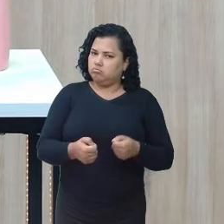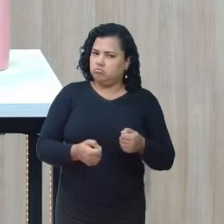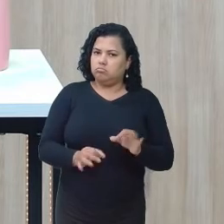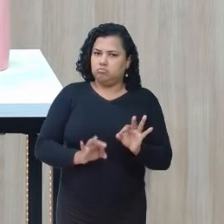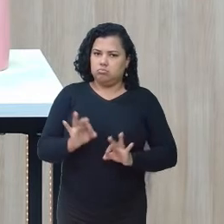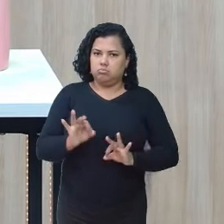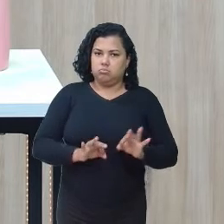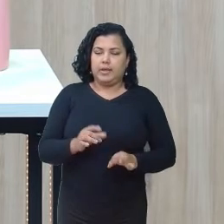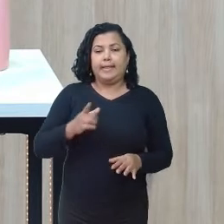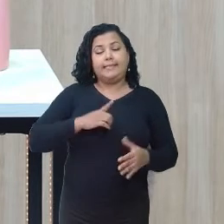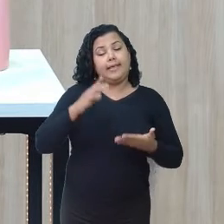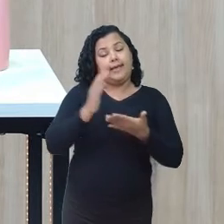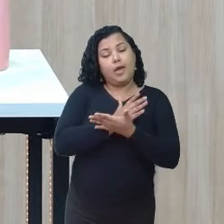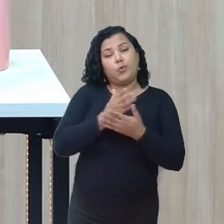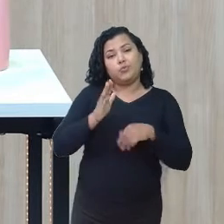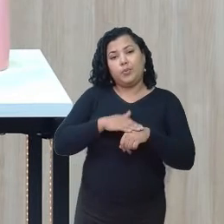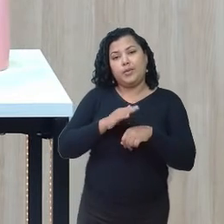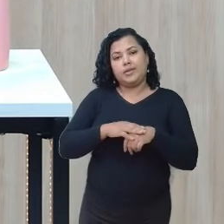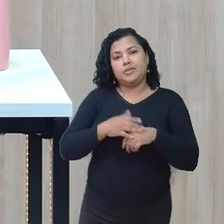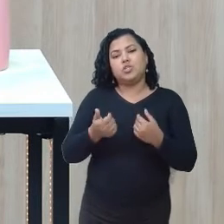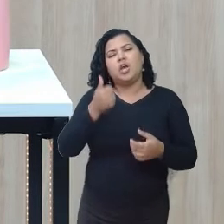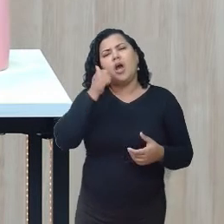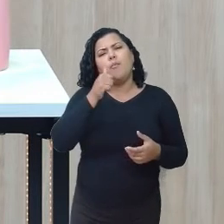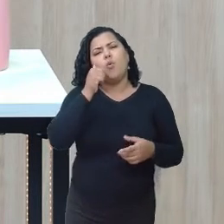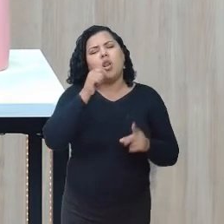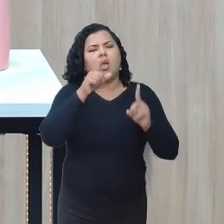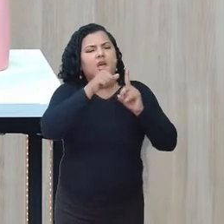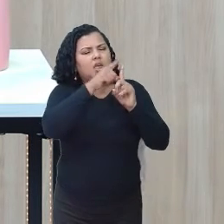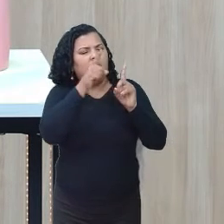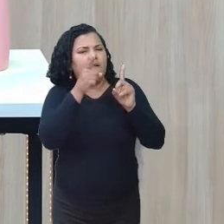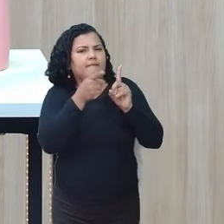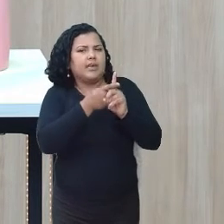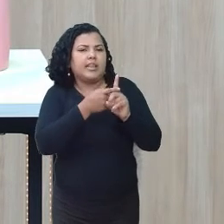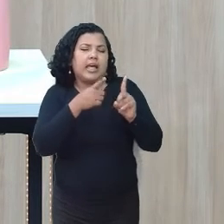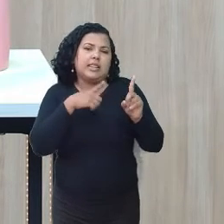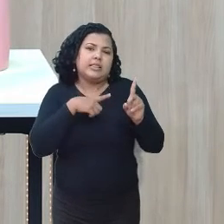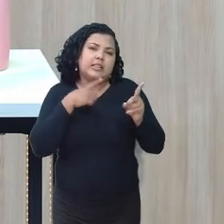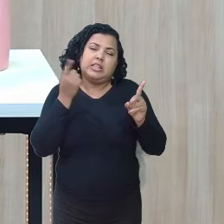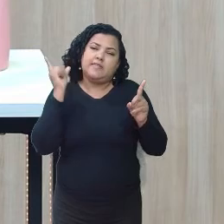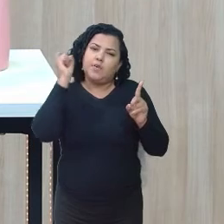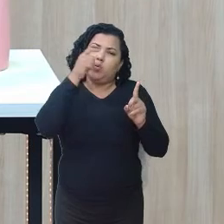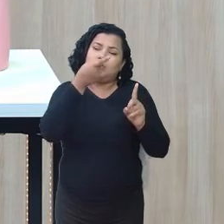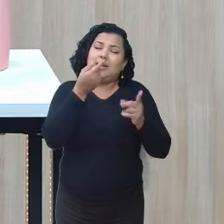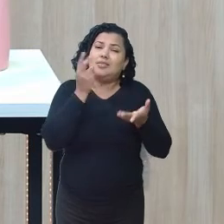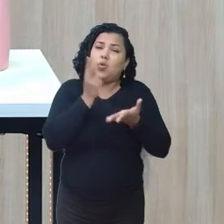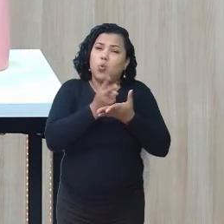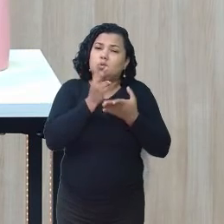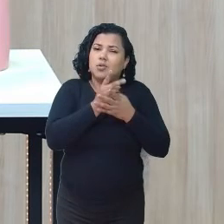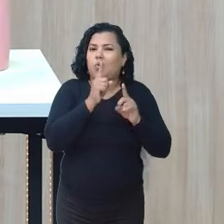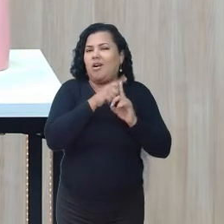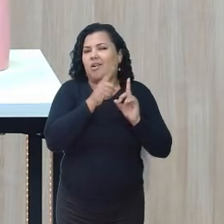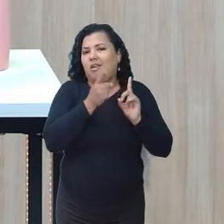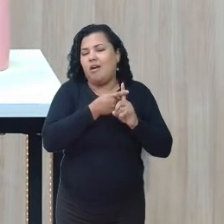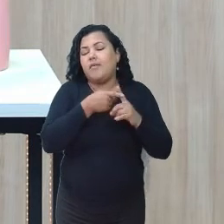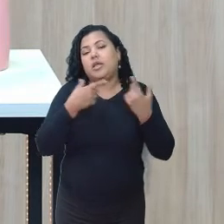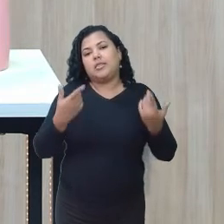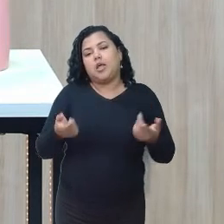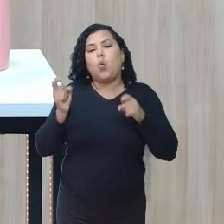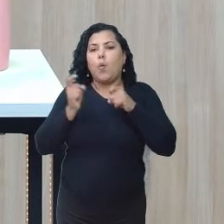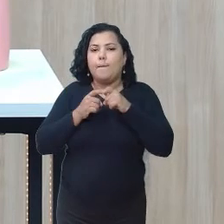alguns casos que as mulheres engravidam e têm dificuldade de continuar a gestação. Então, o